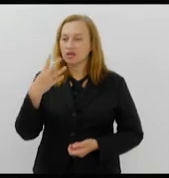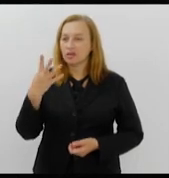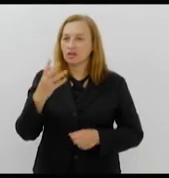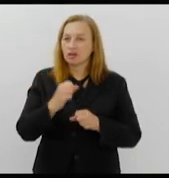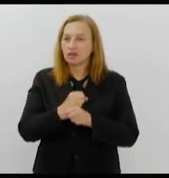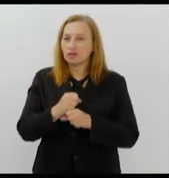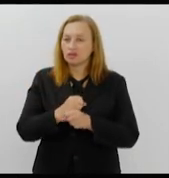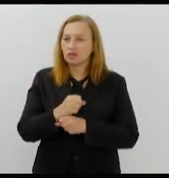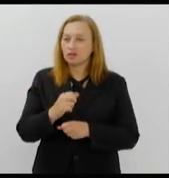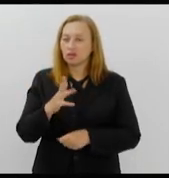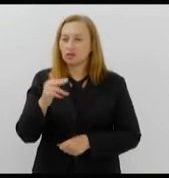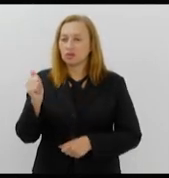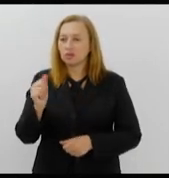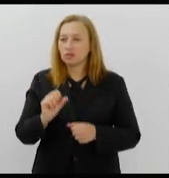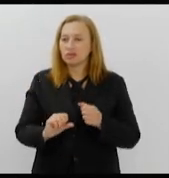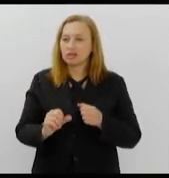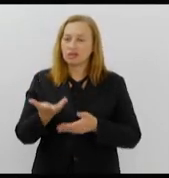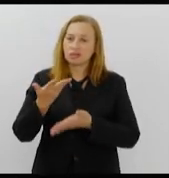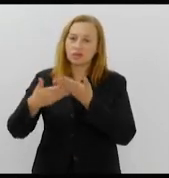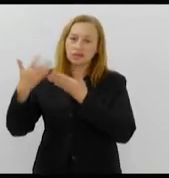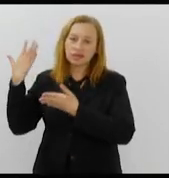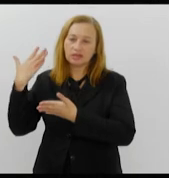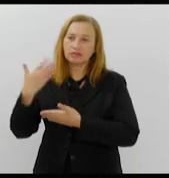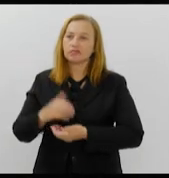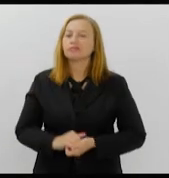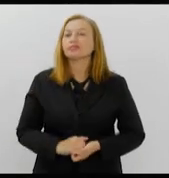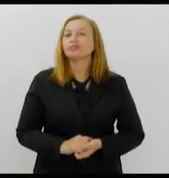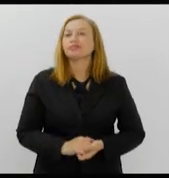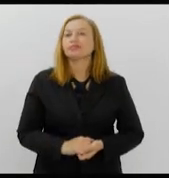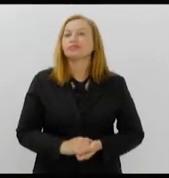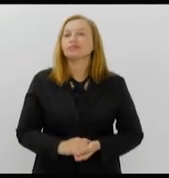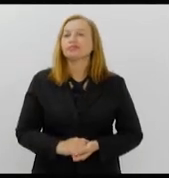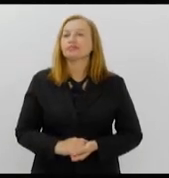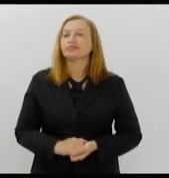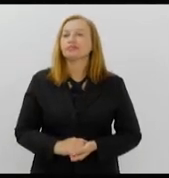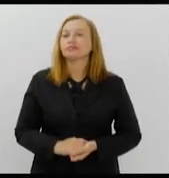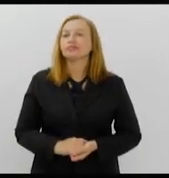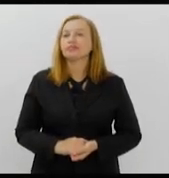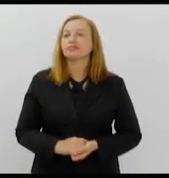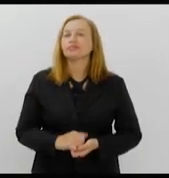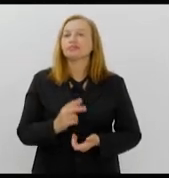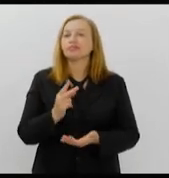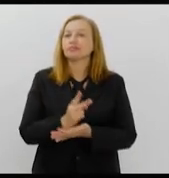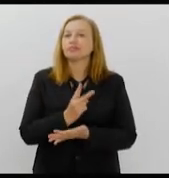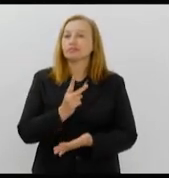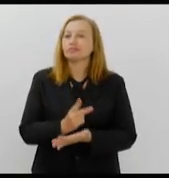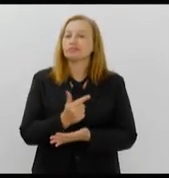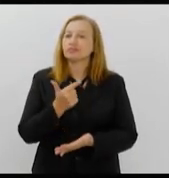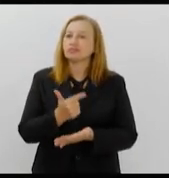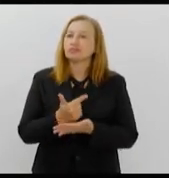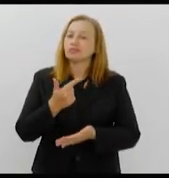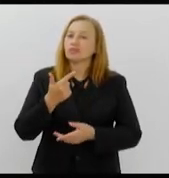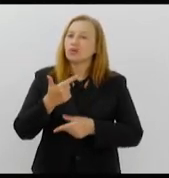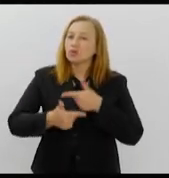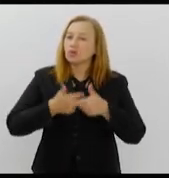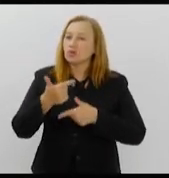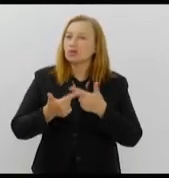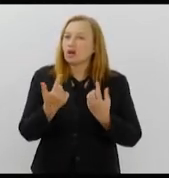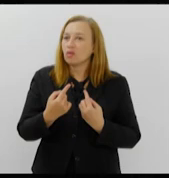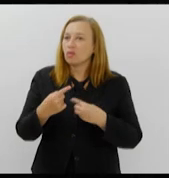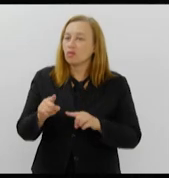o que não foi feito em 40 anos. A Kátia, apesar de lutar contra a máquina